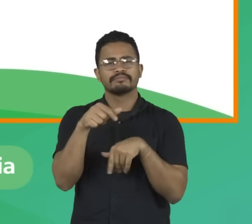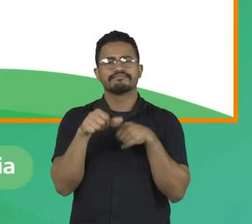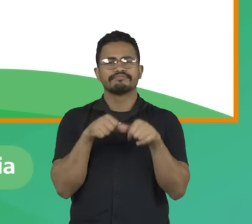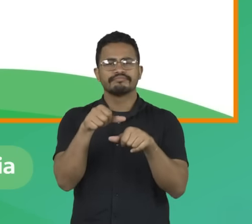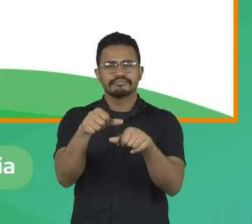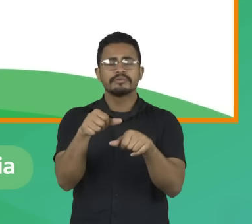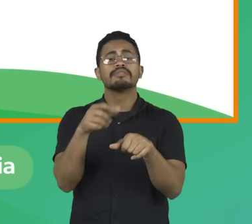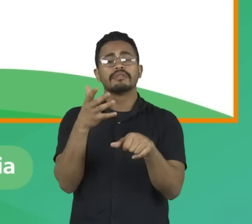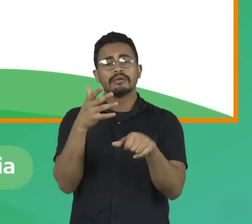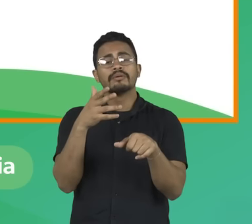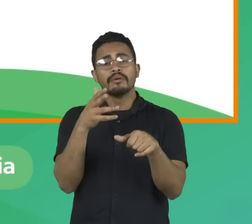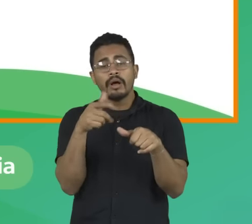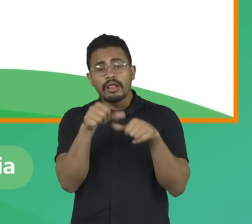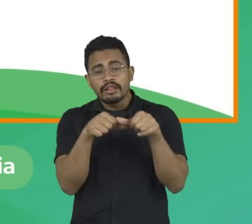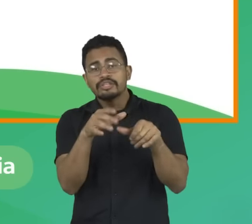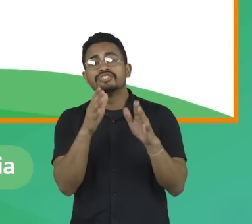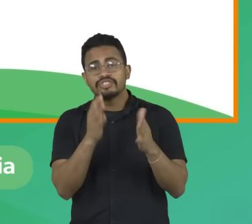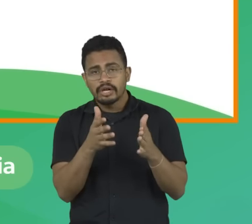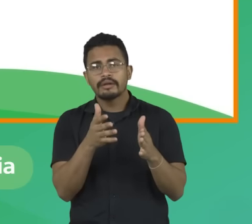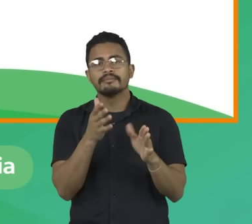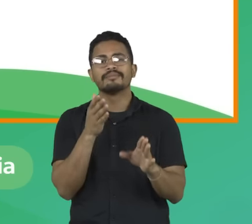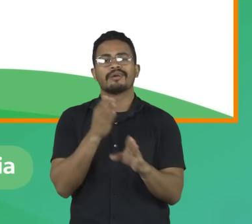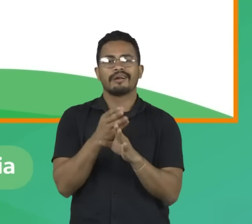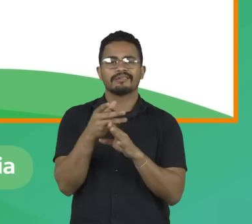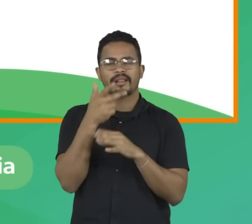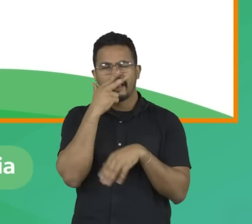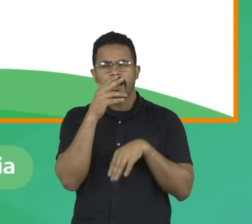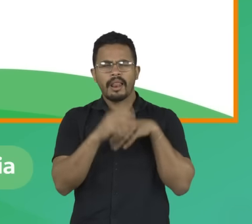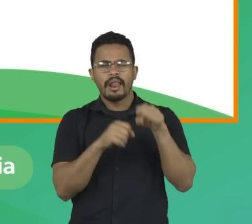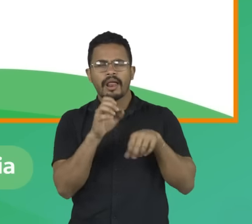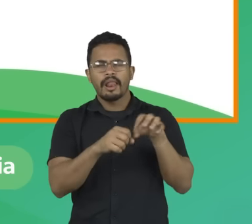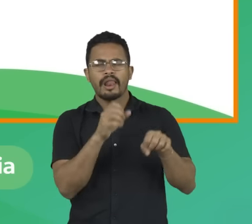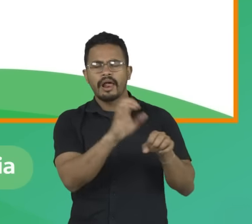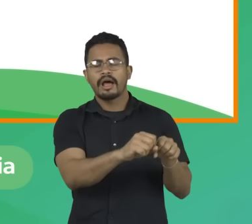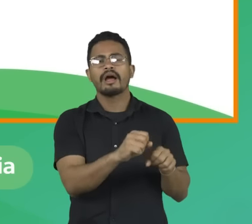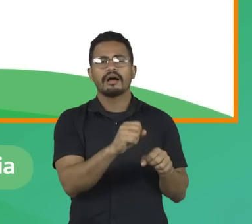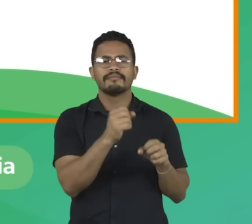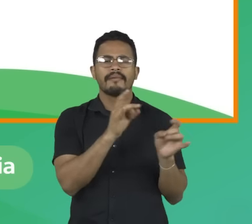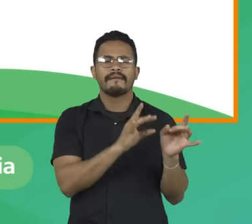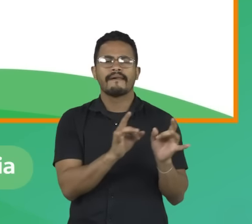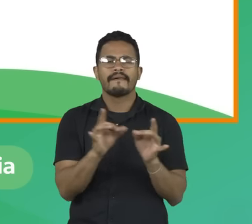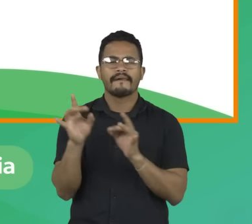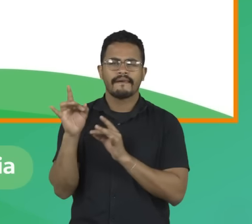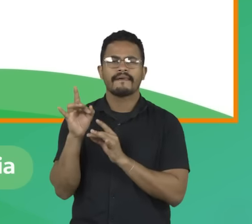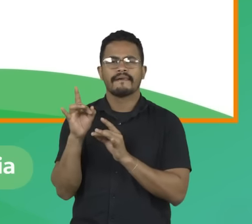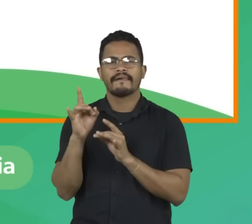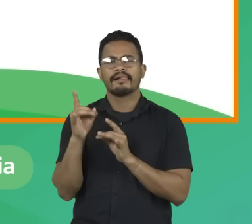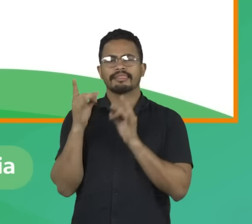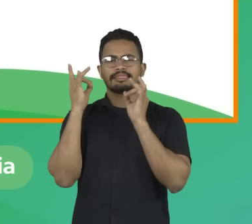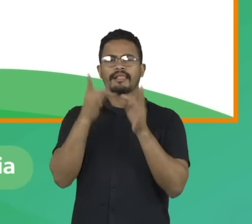essas alterações vêm desses efeitos de exploração, comercialização e